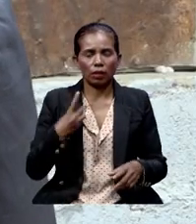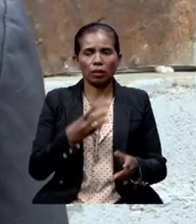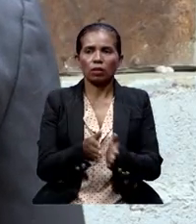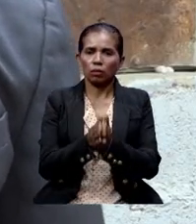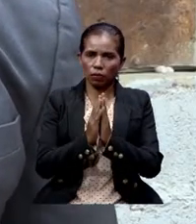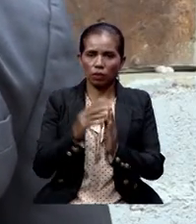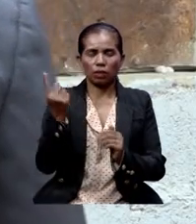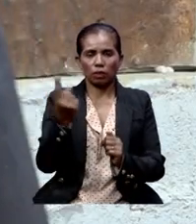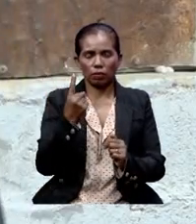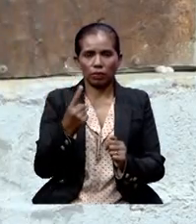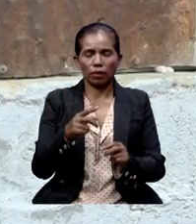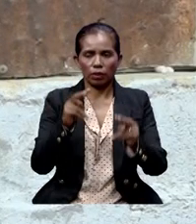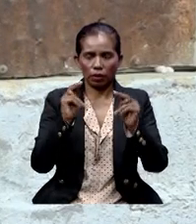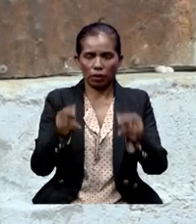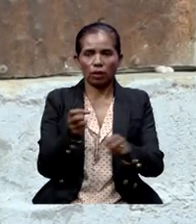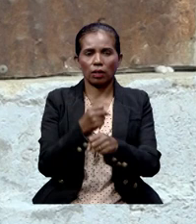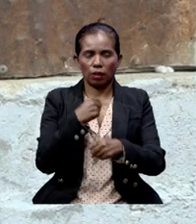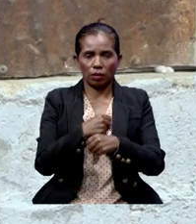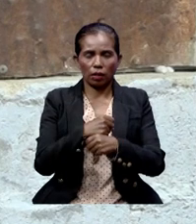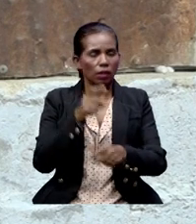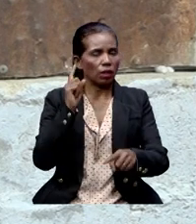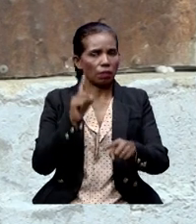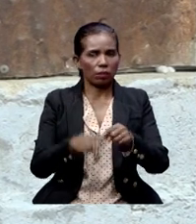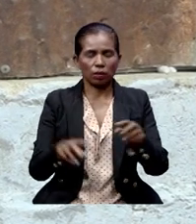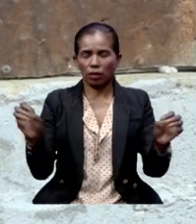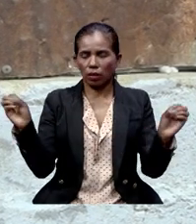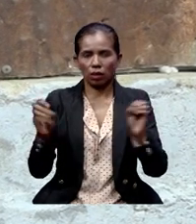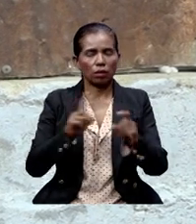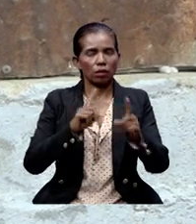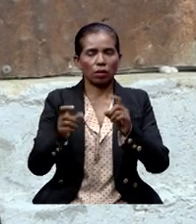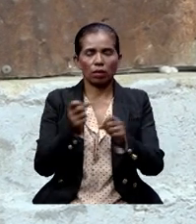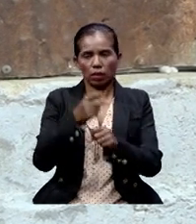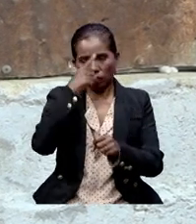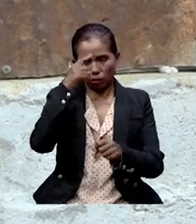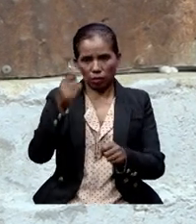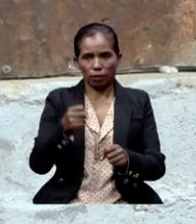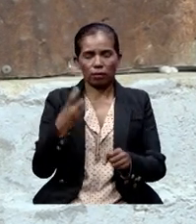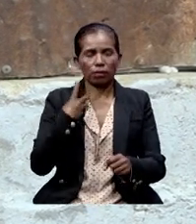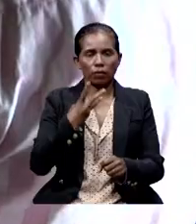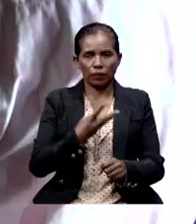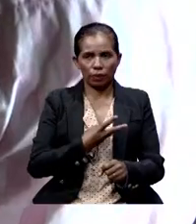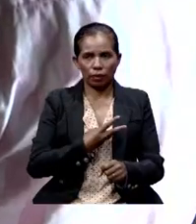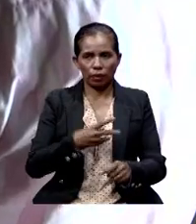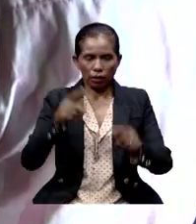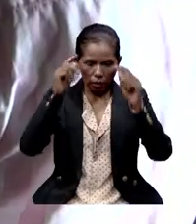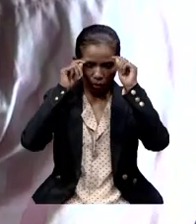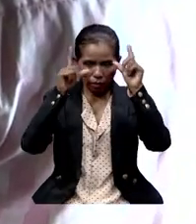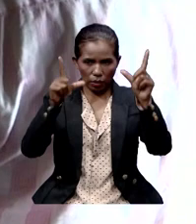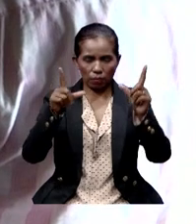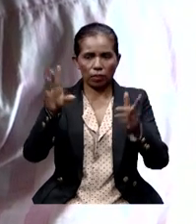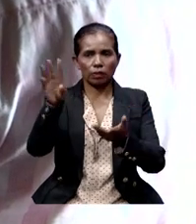fati. Ne ting ki realiza. La bele dian laia razão a tu realiza tamba. Ita Timor Leste